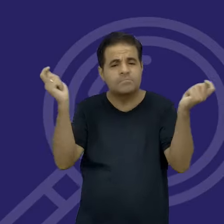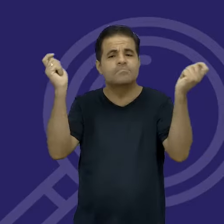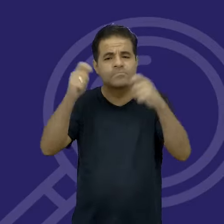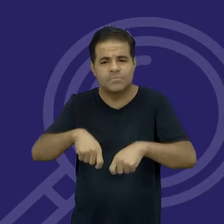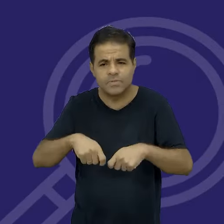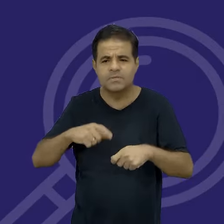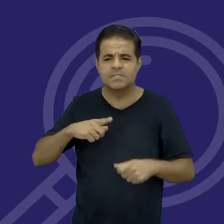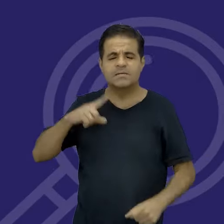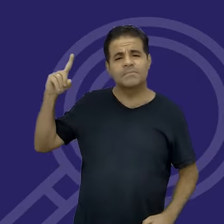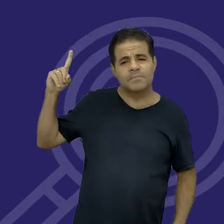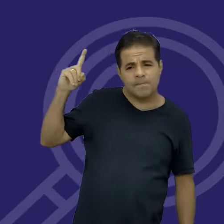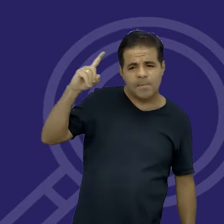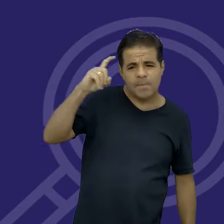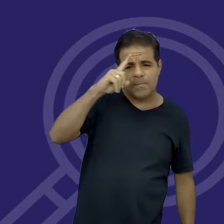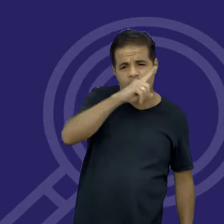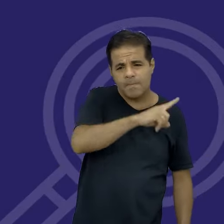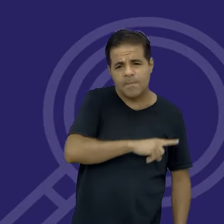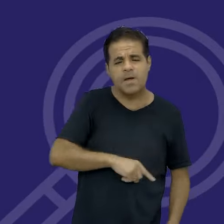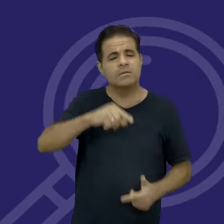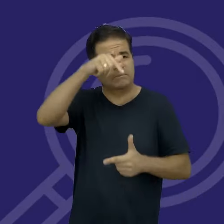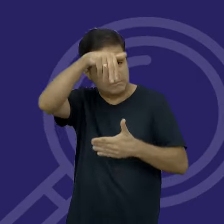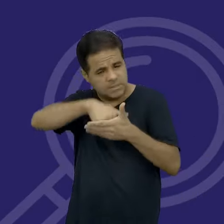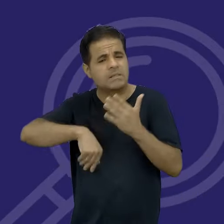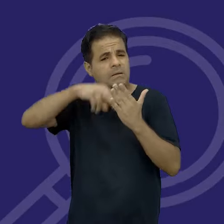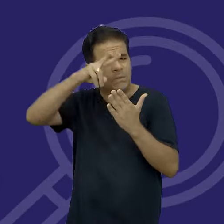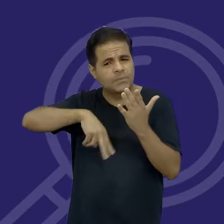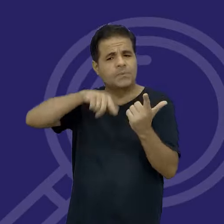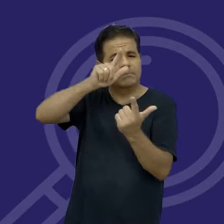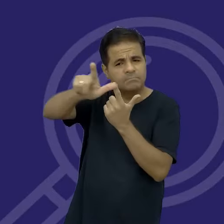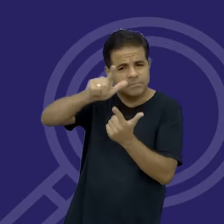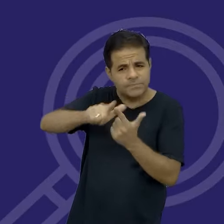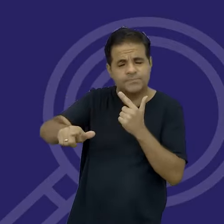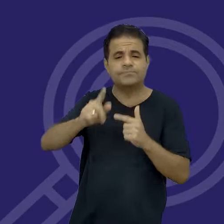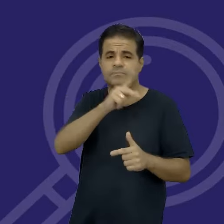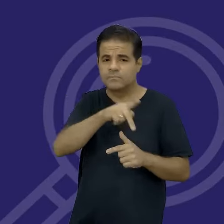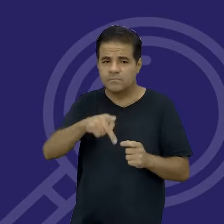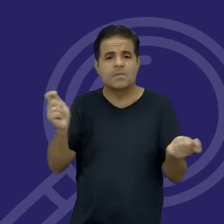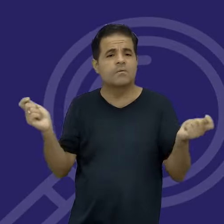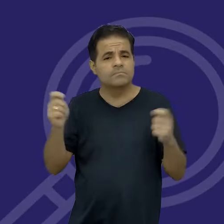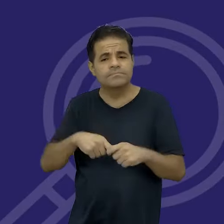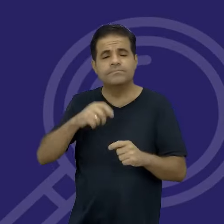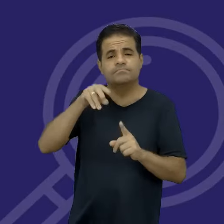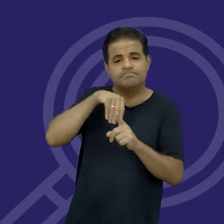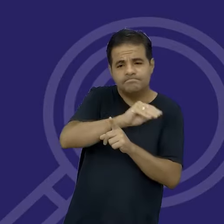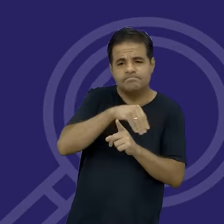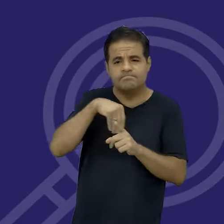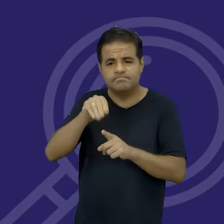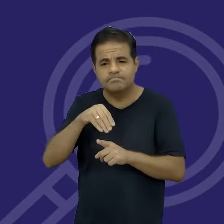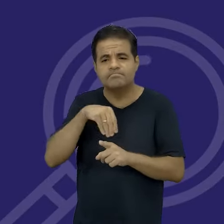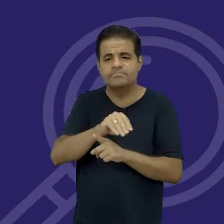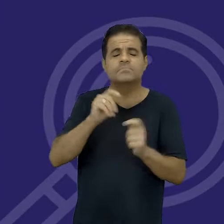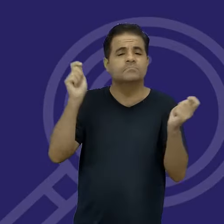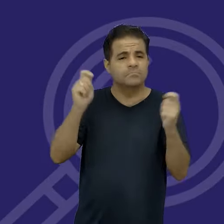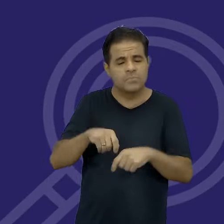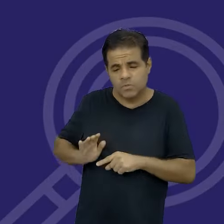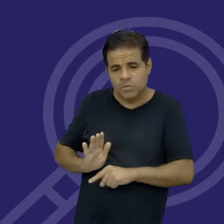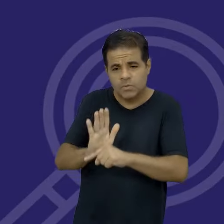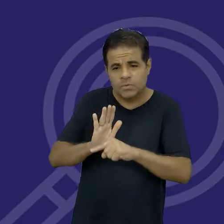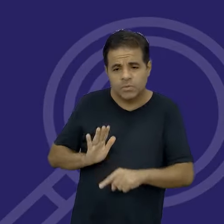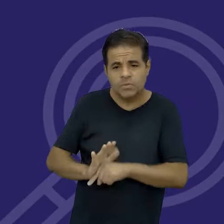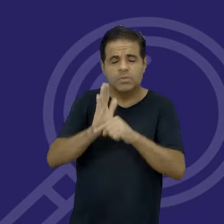uma dificuldade dentro dessa leitura de texto, né? O professor ele pode mediar essa situação, ele pode auxiliar